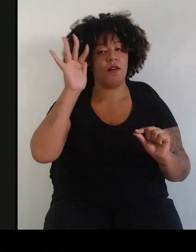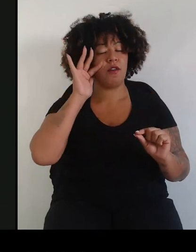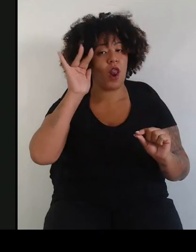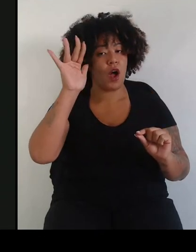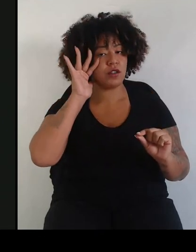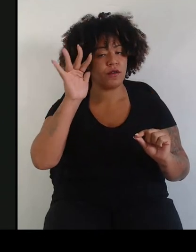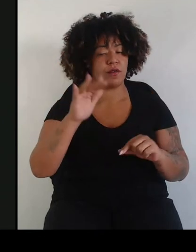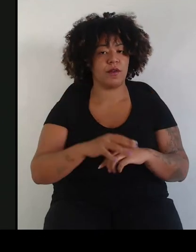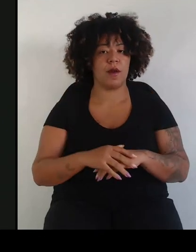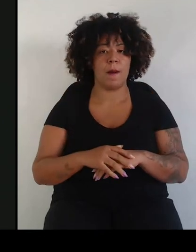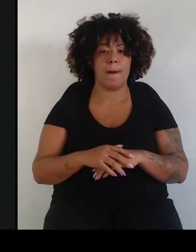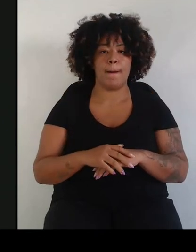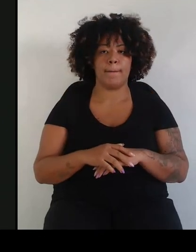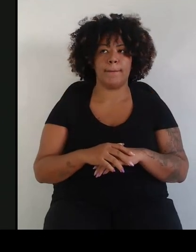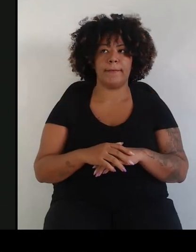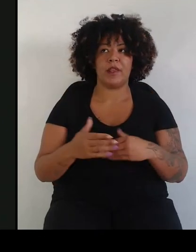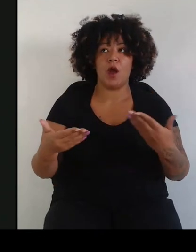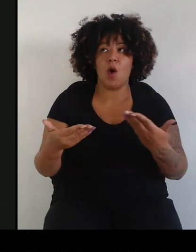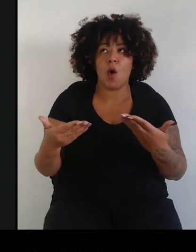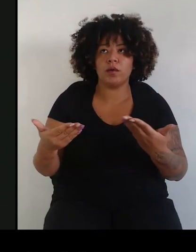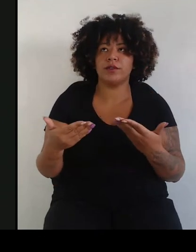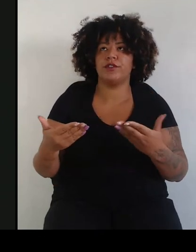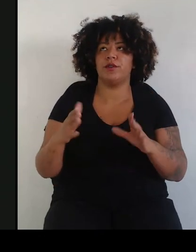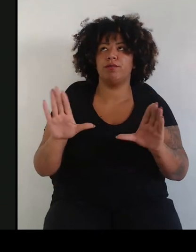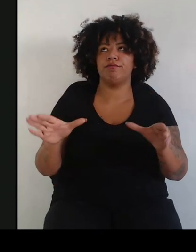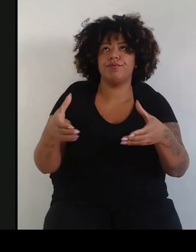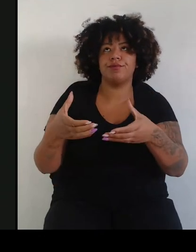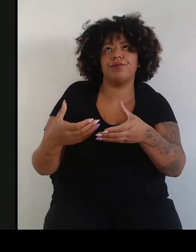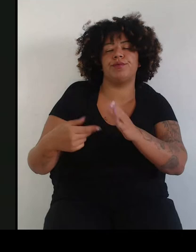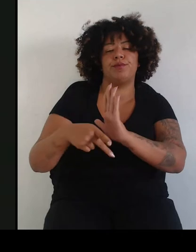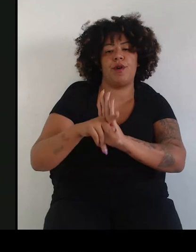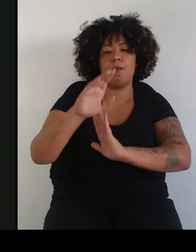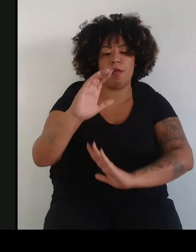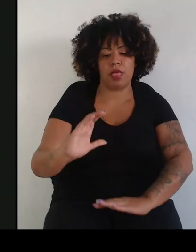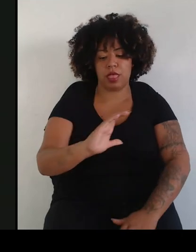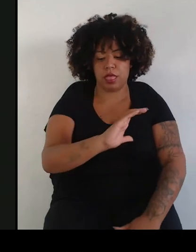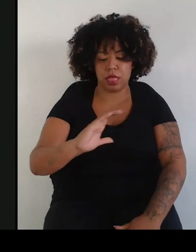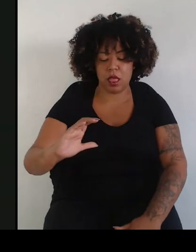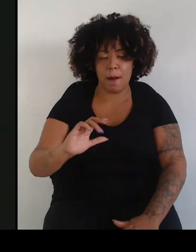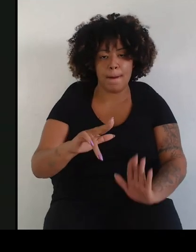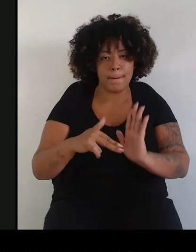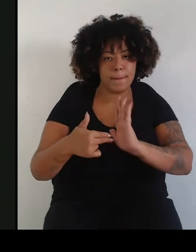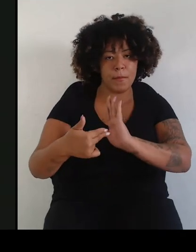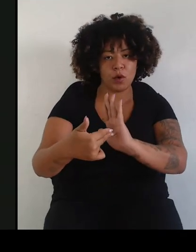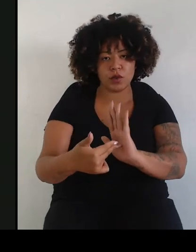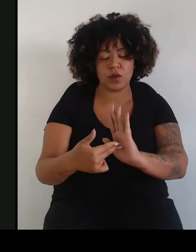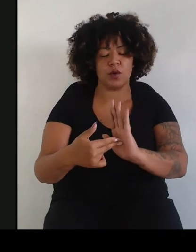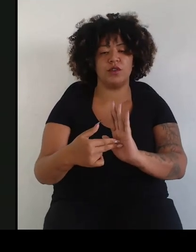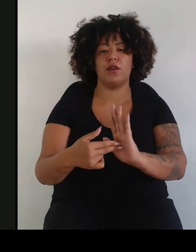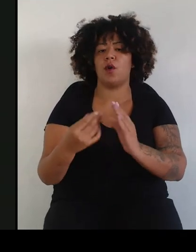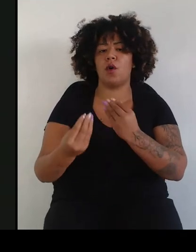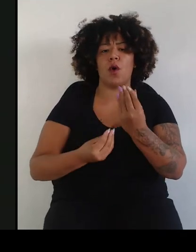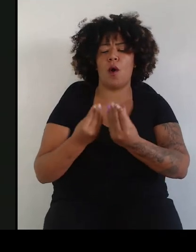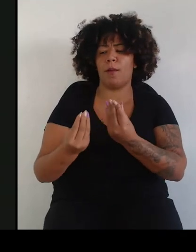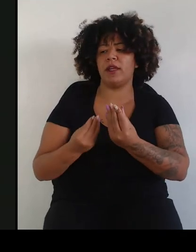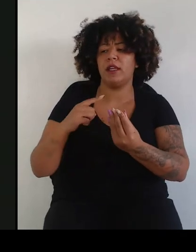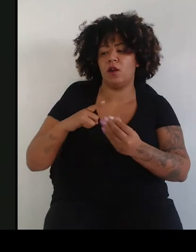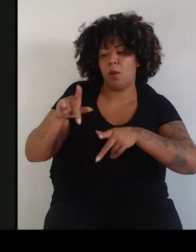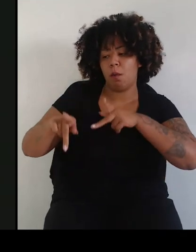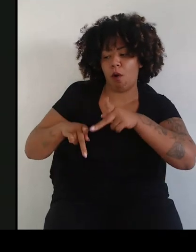fenômeno da catequese também representou a preparação da mão de obra indígena para a indústria cultural